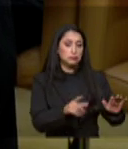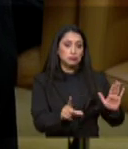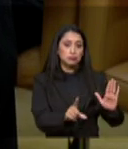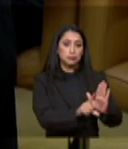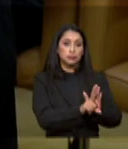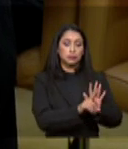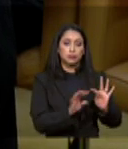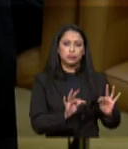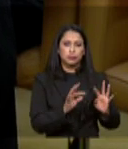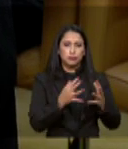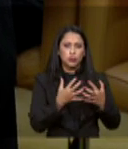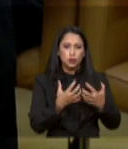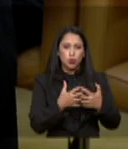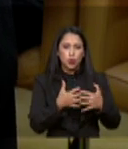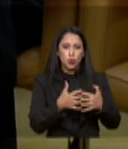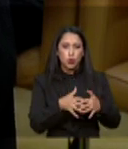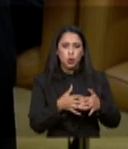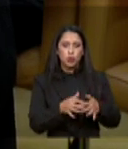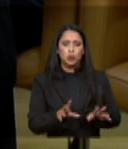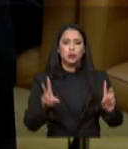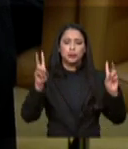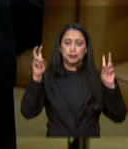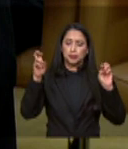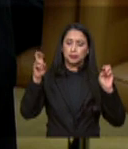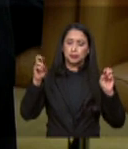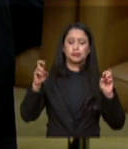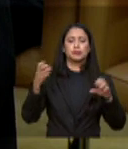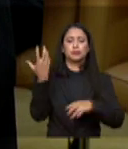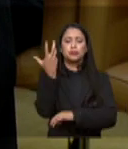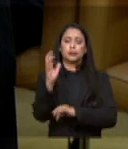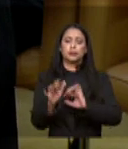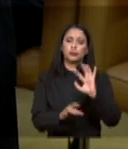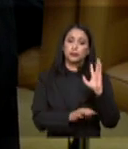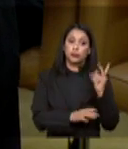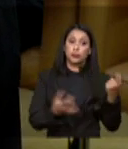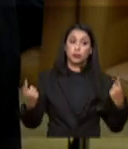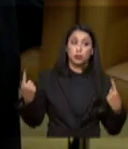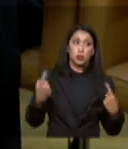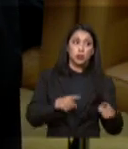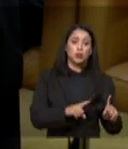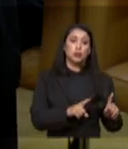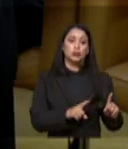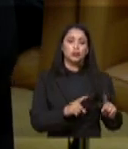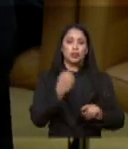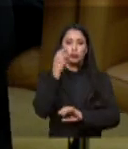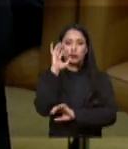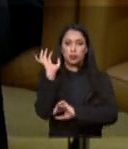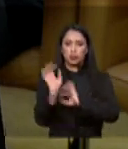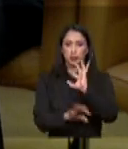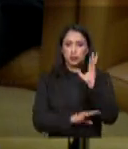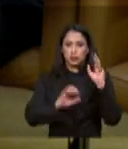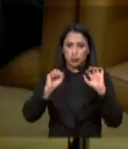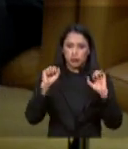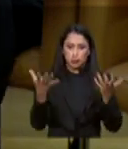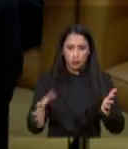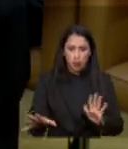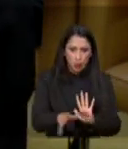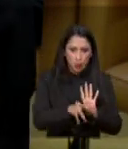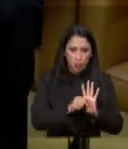legislação complexa que rege a questão ambiental brasileira, combatendo o desmatamento na Amazônia